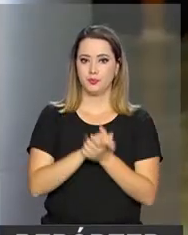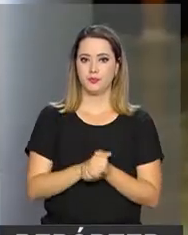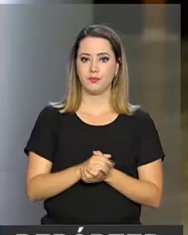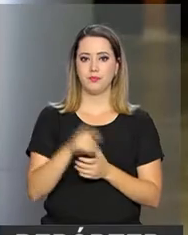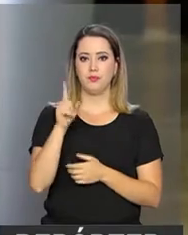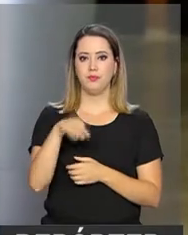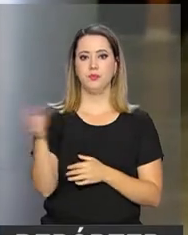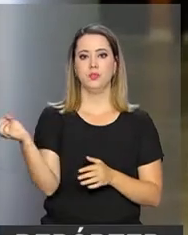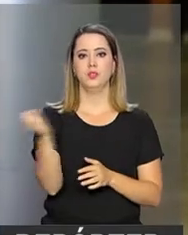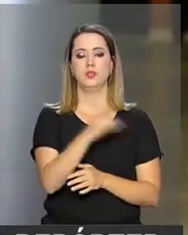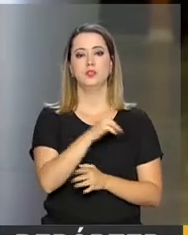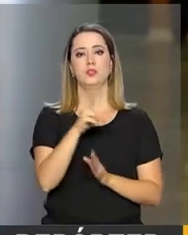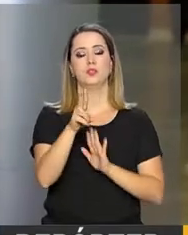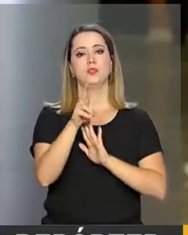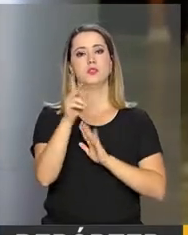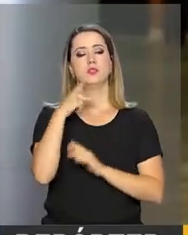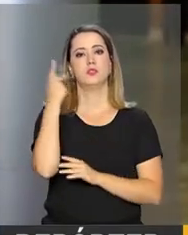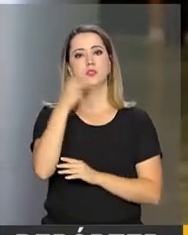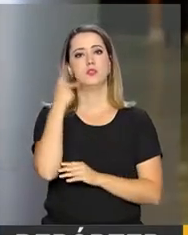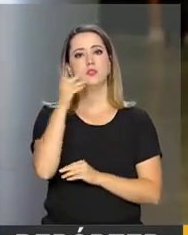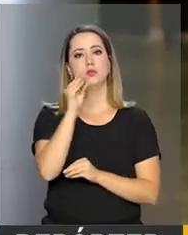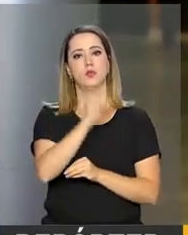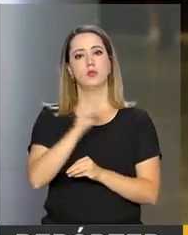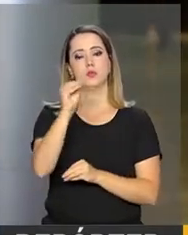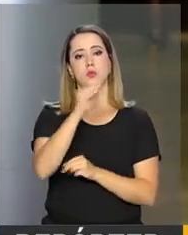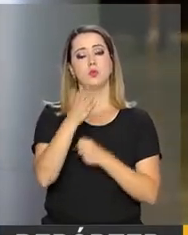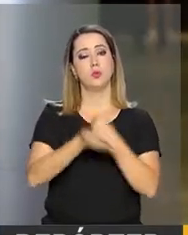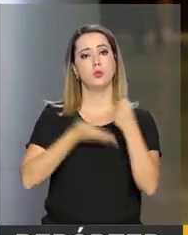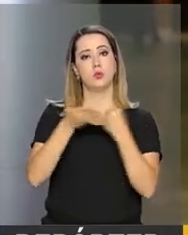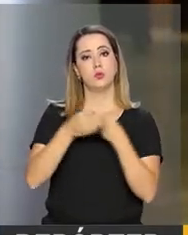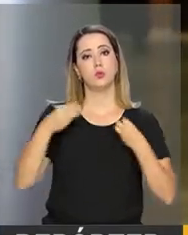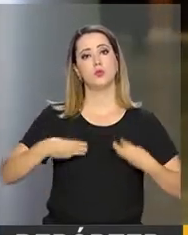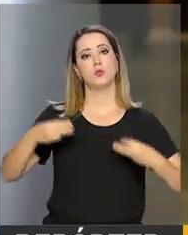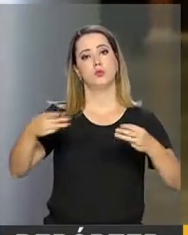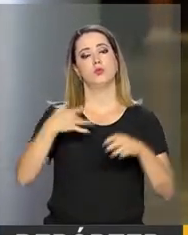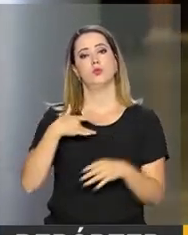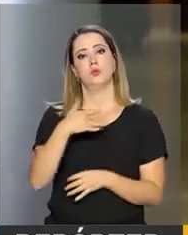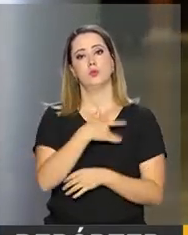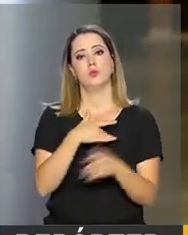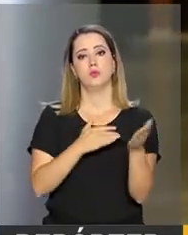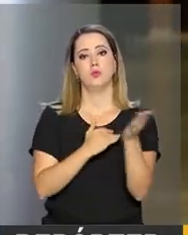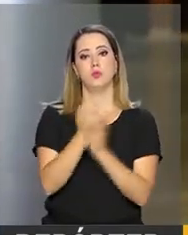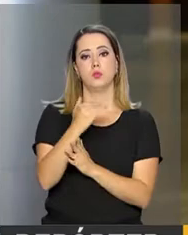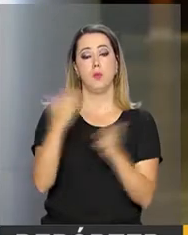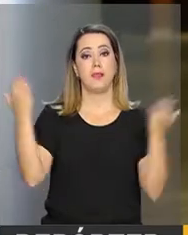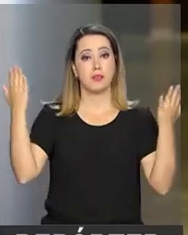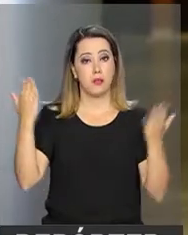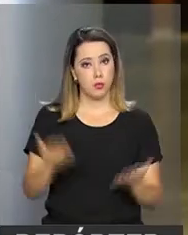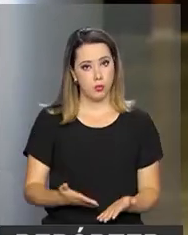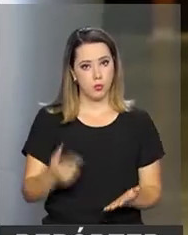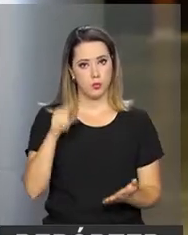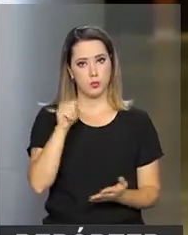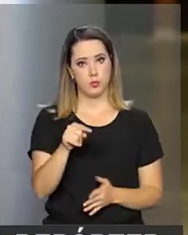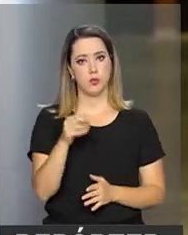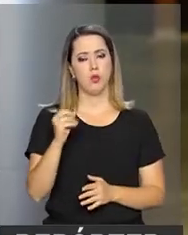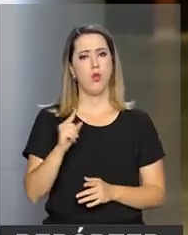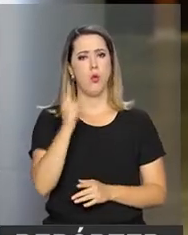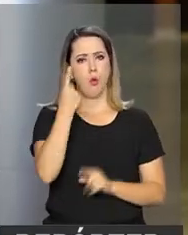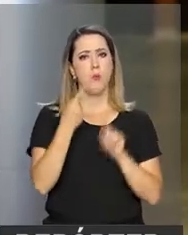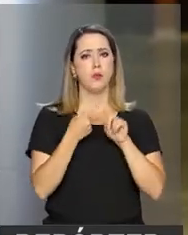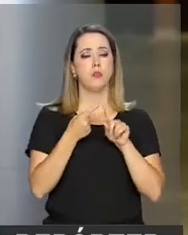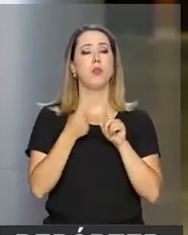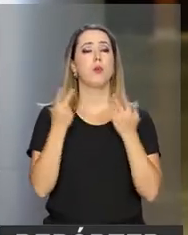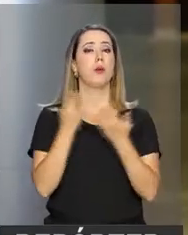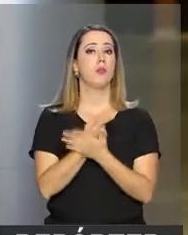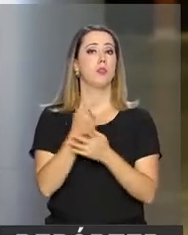Essa nova política nacional de atenção básica do Ministério da Saúde começa a valer a partir de hoje. E uma das medidas